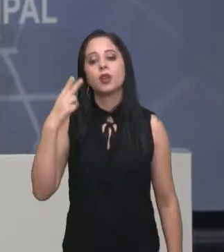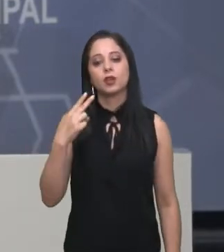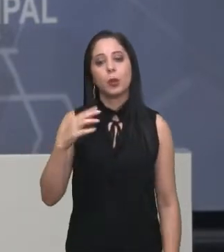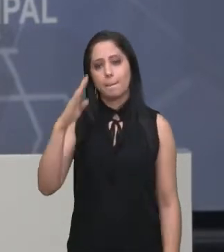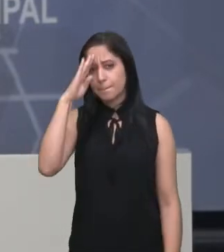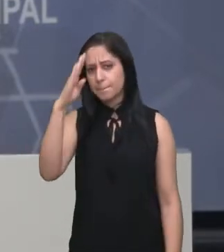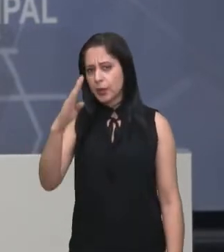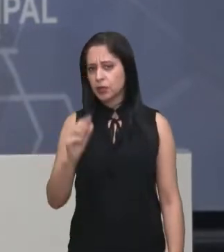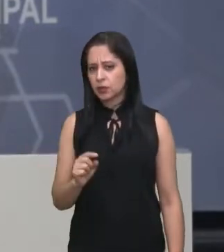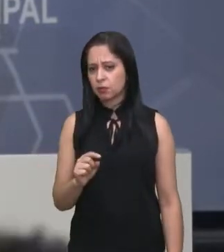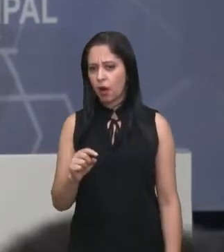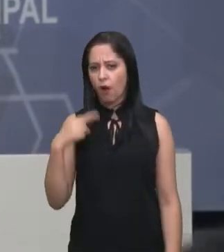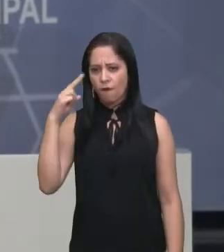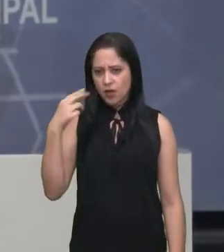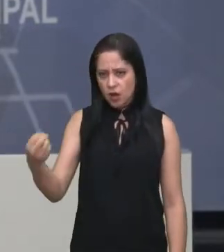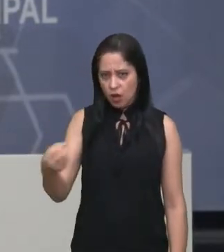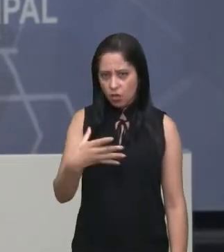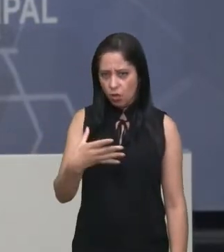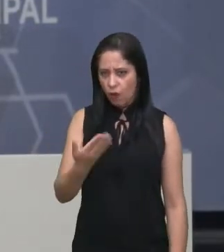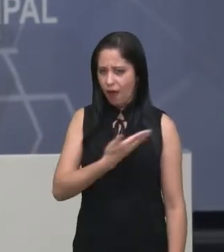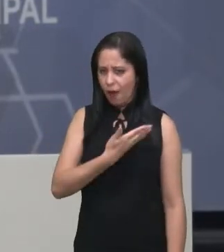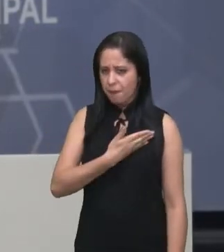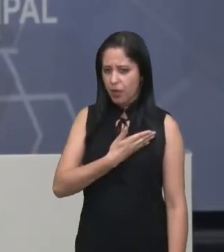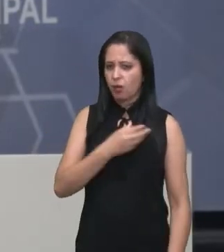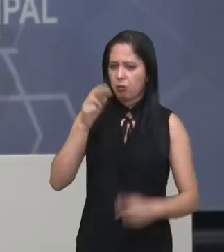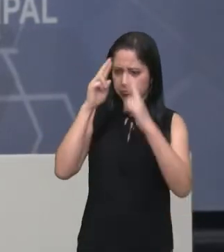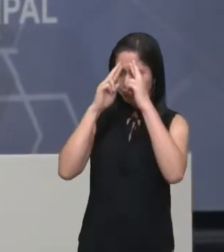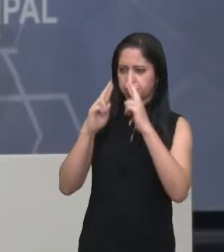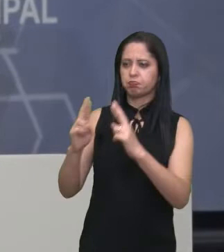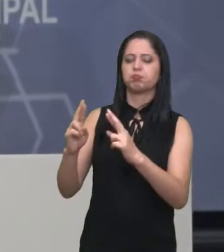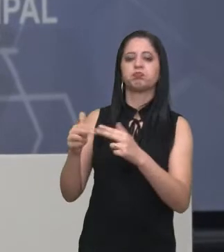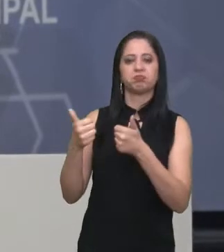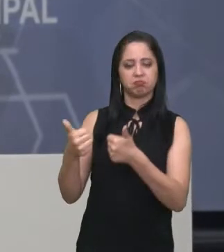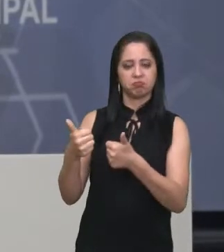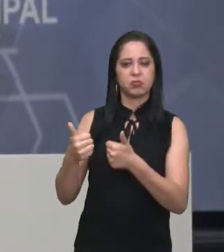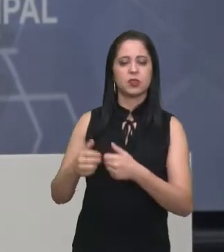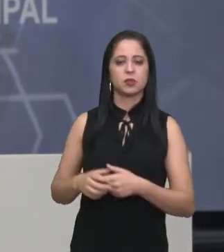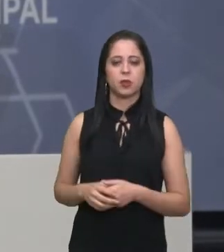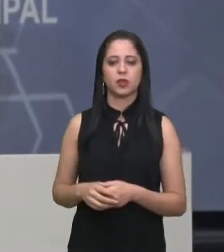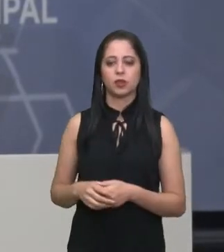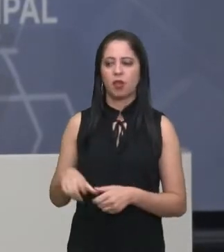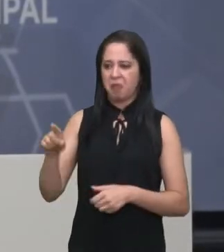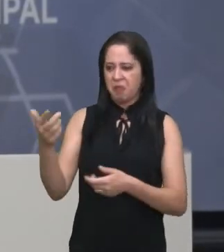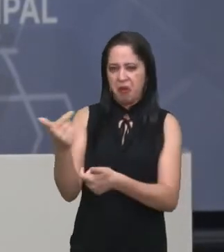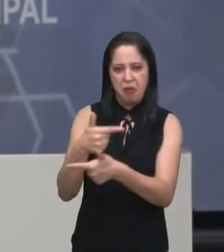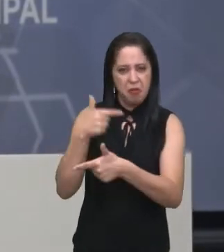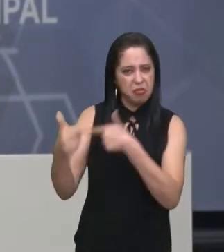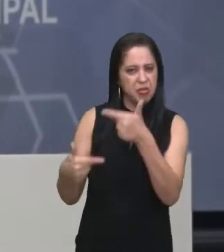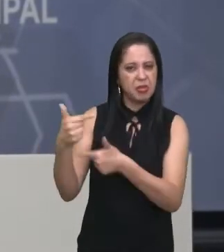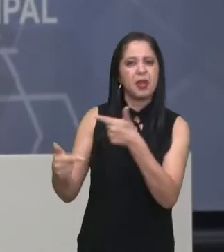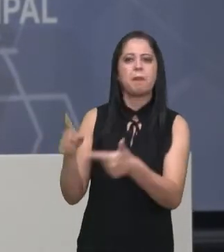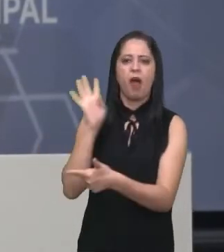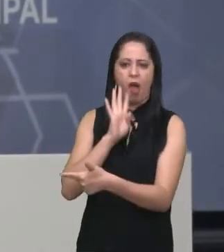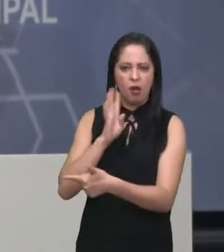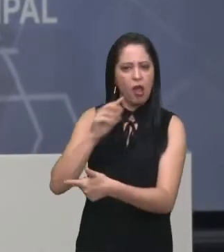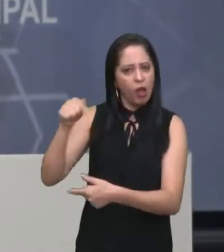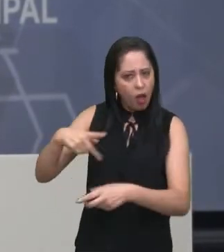principalmente para os novos vereadores, meus amigos, que eu tenho um respeito enorme, que vem fazendo um trabalho muito legal aqui na